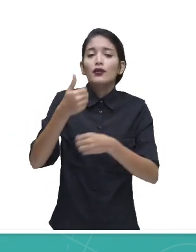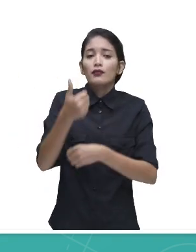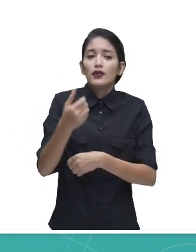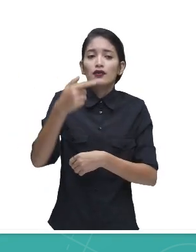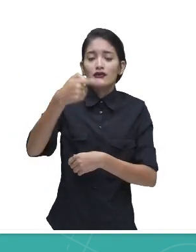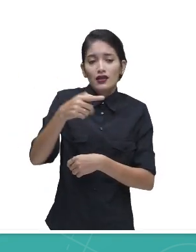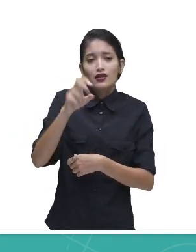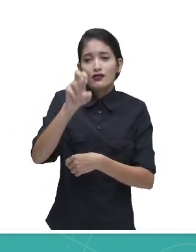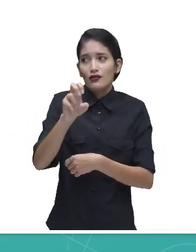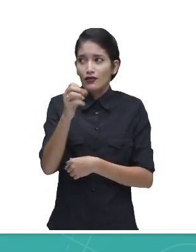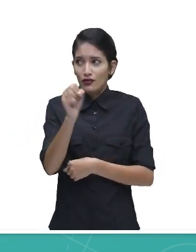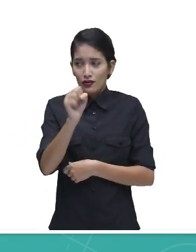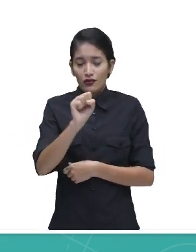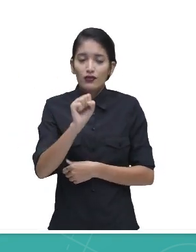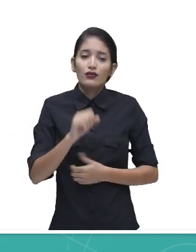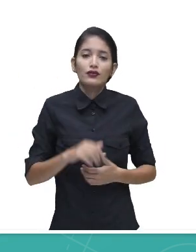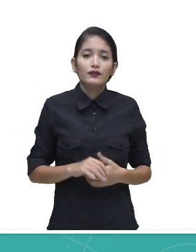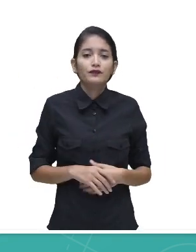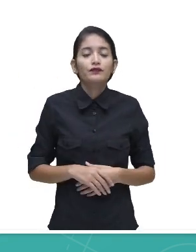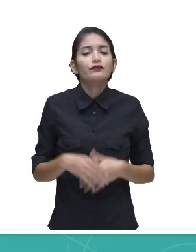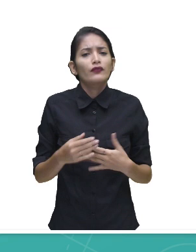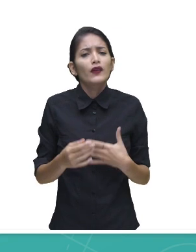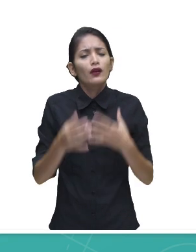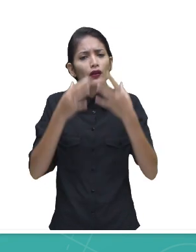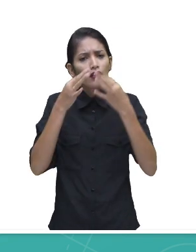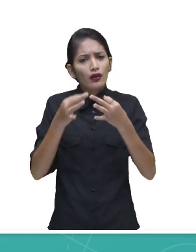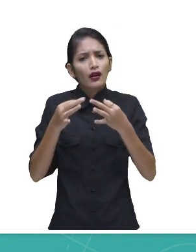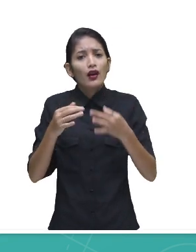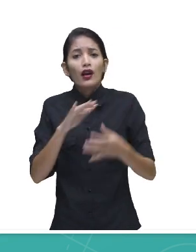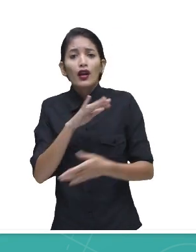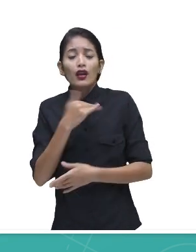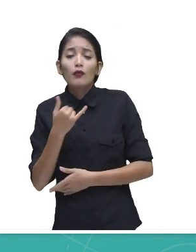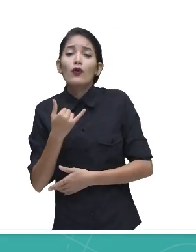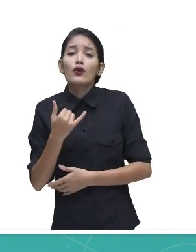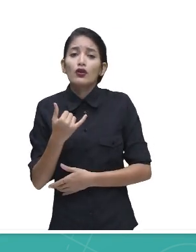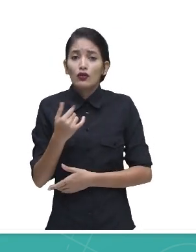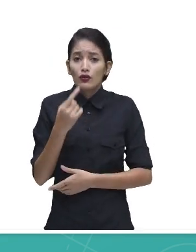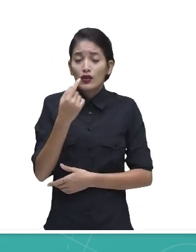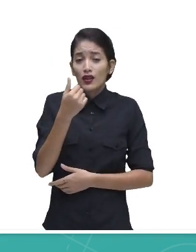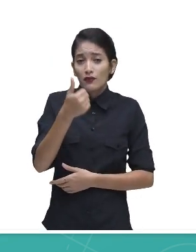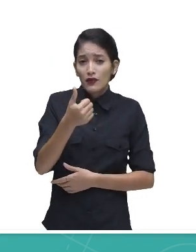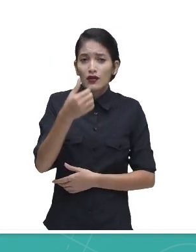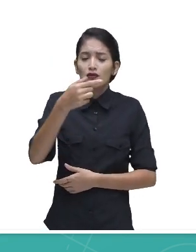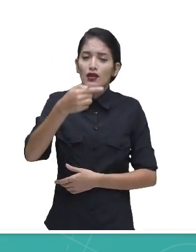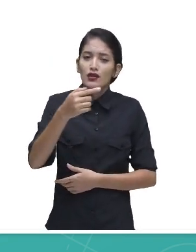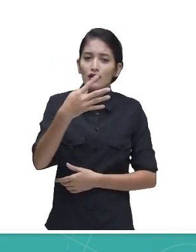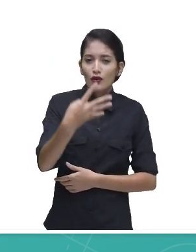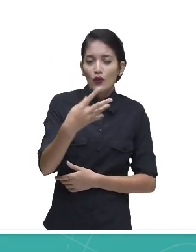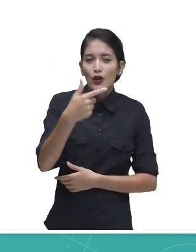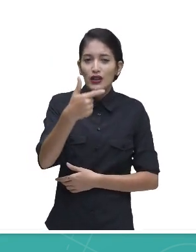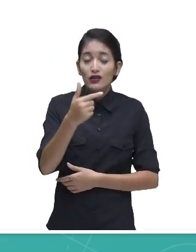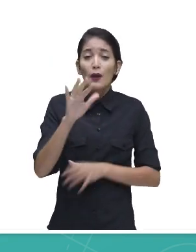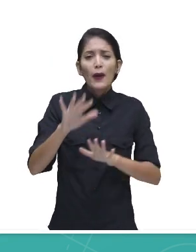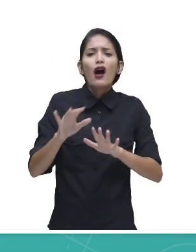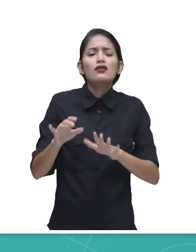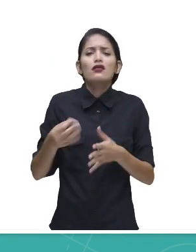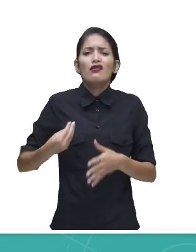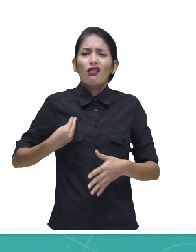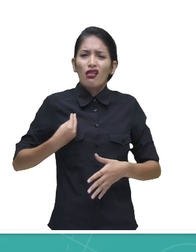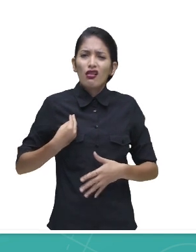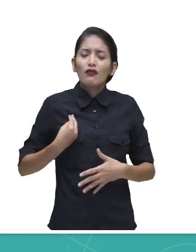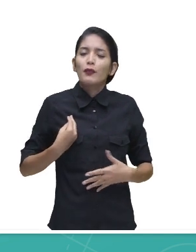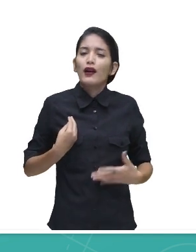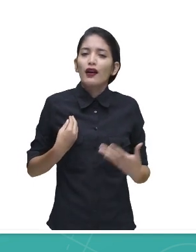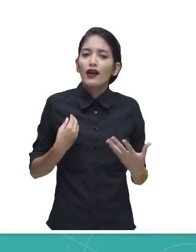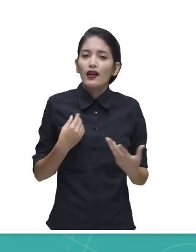1758. Prestem atenção que ele morreu em 1742. Então, ele não ficou vivo para dizer